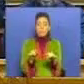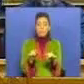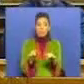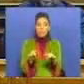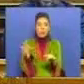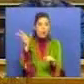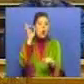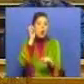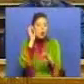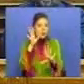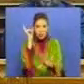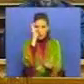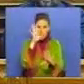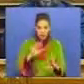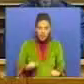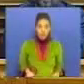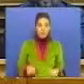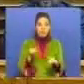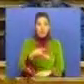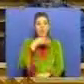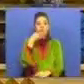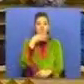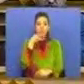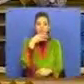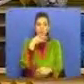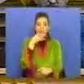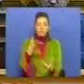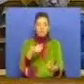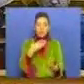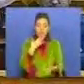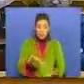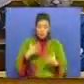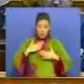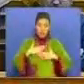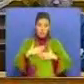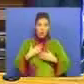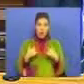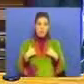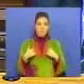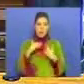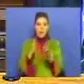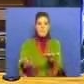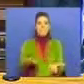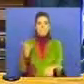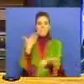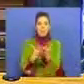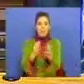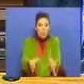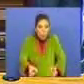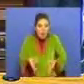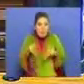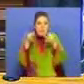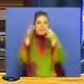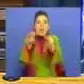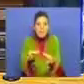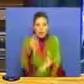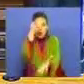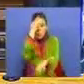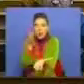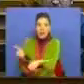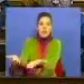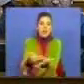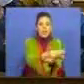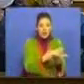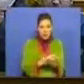ouça Sócrates, foi esse o argumento fundamental que me levou a propor um adiamento desse referendo